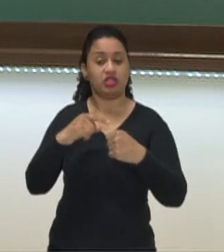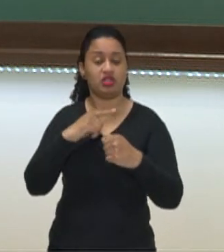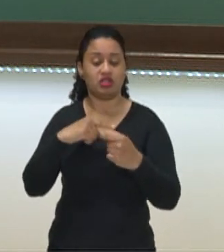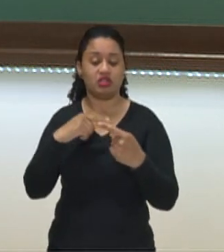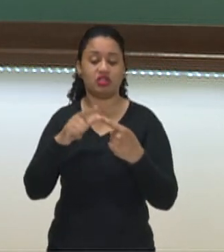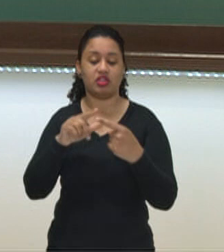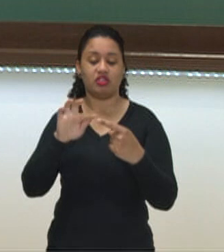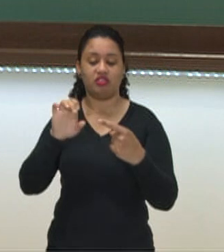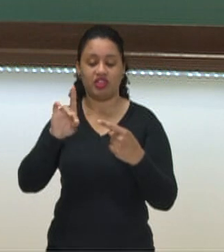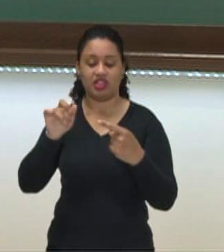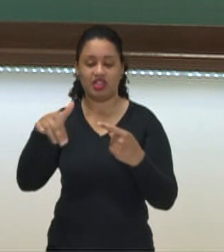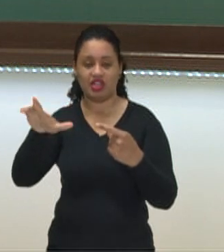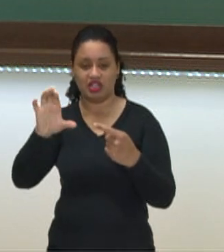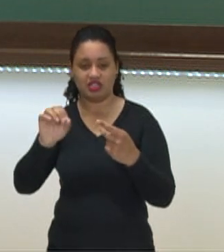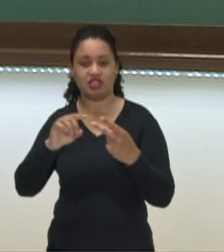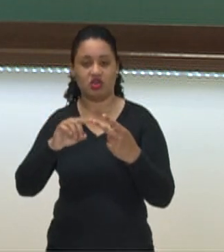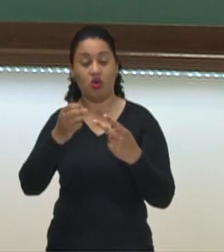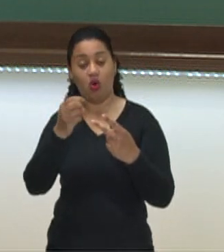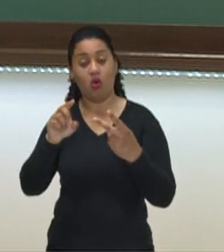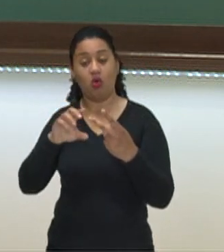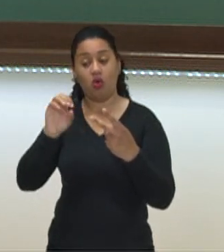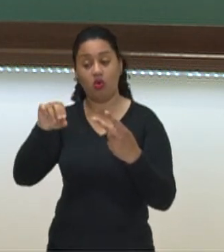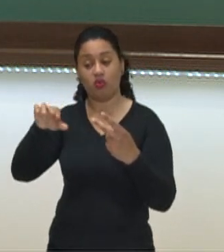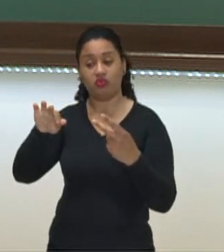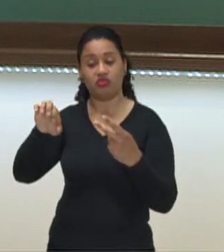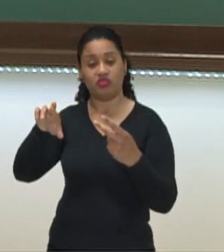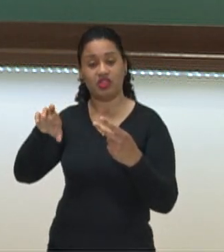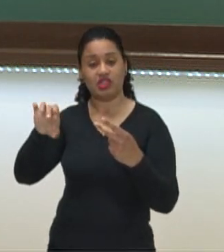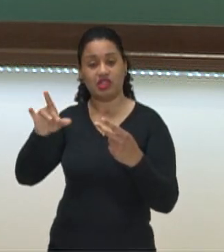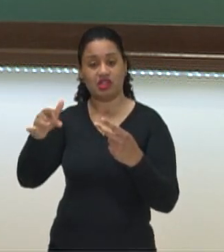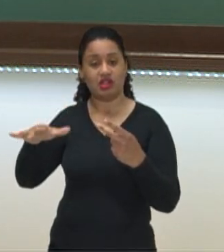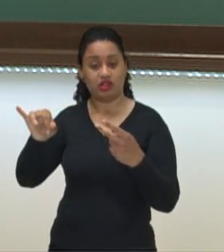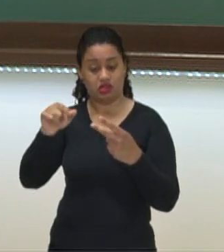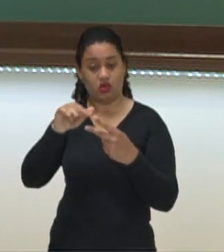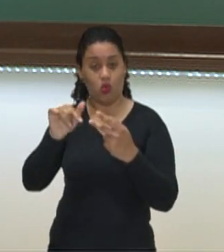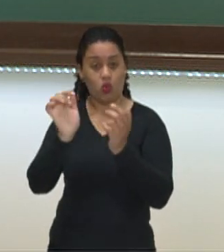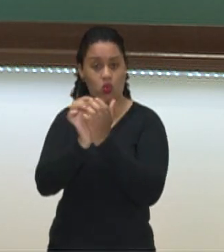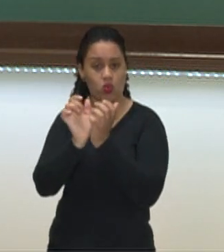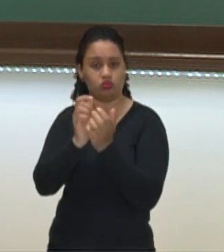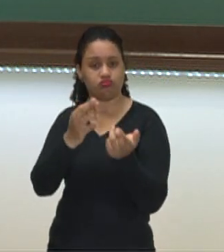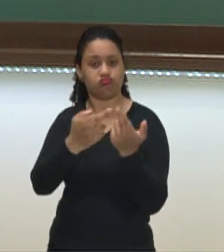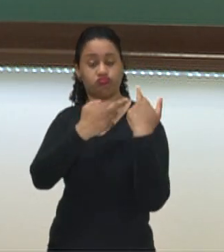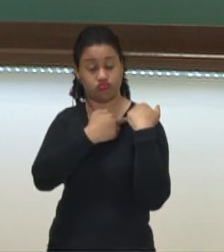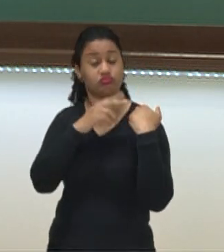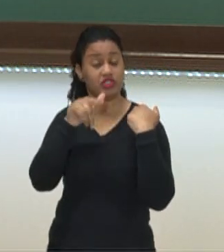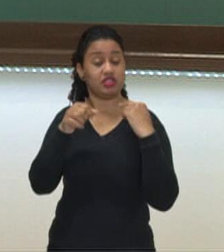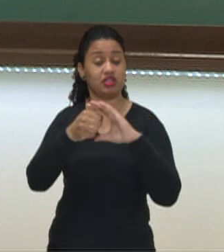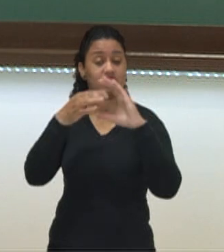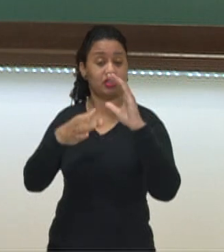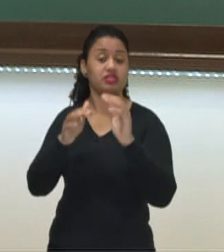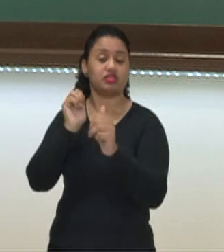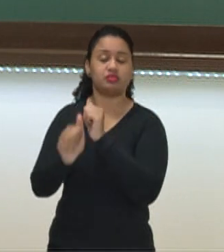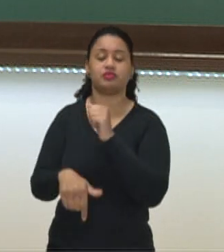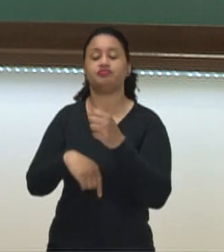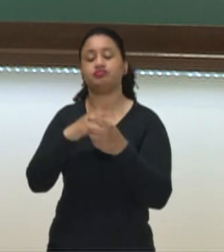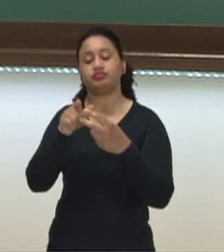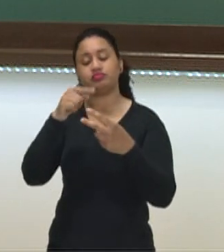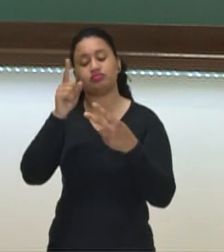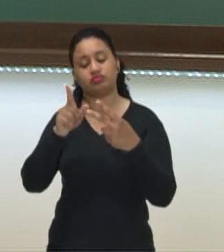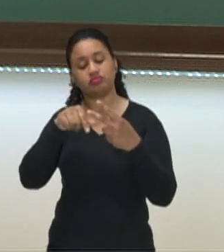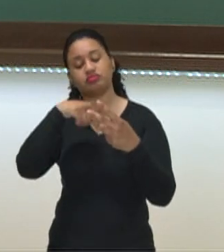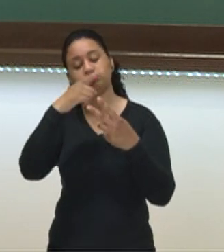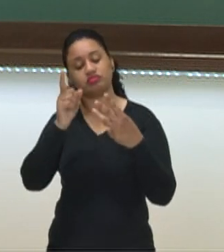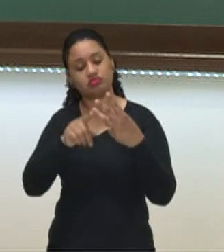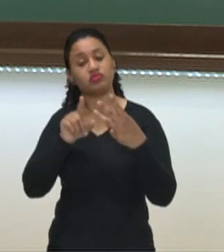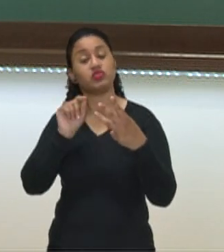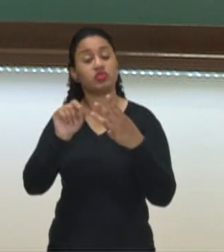da federação ou da confederação ali para caracterizar como esporte. Terceiro, e muito importante,